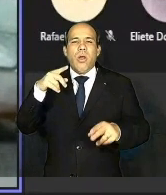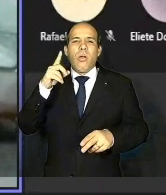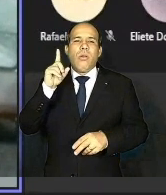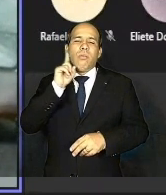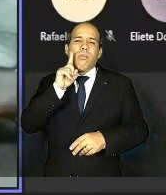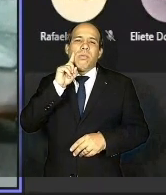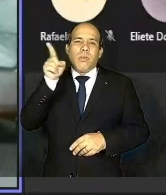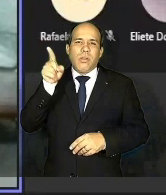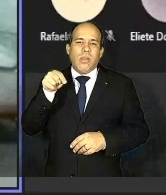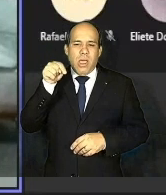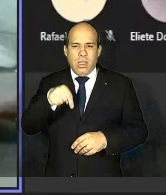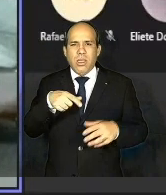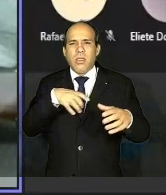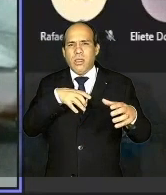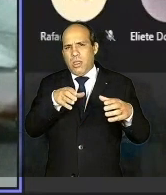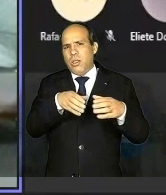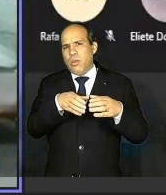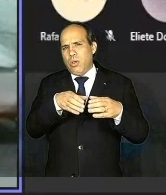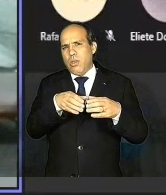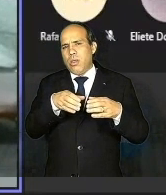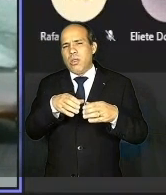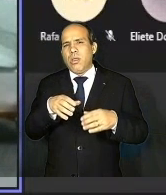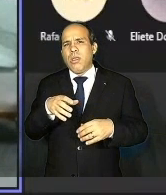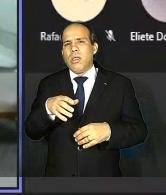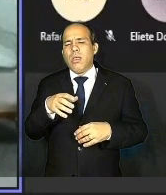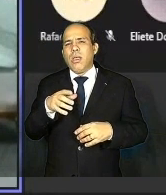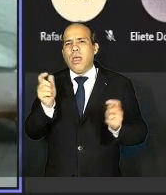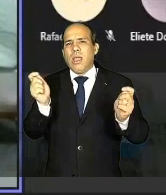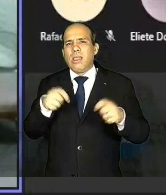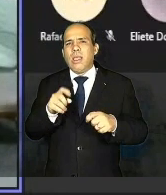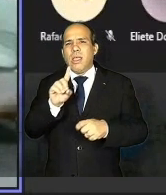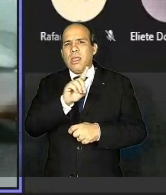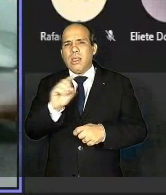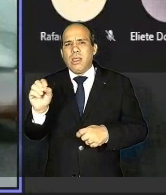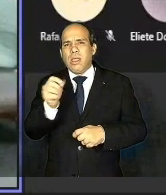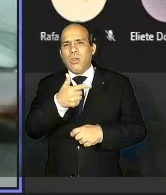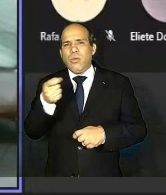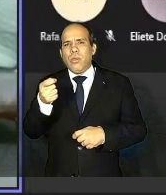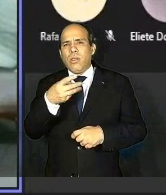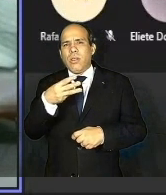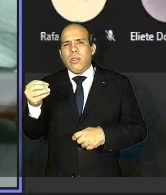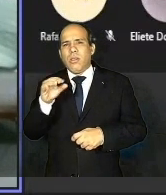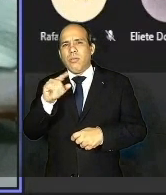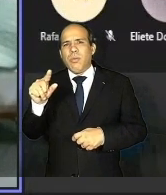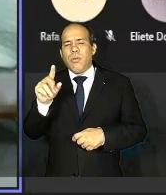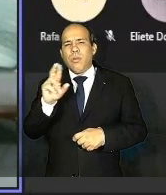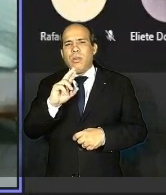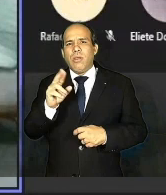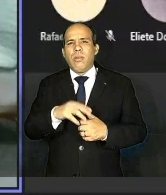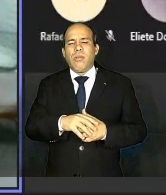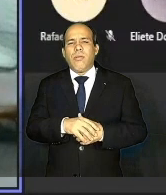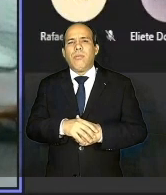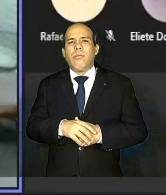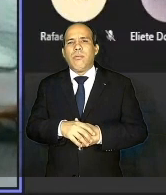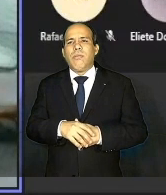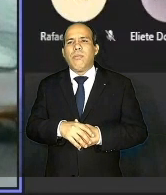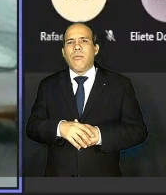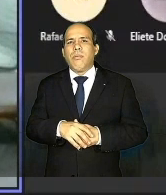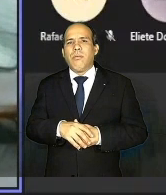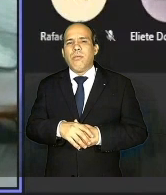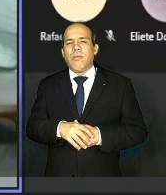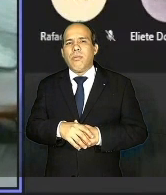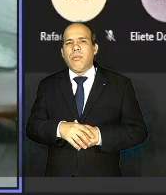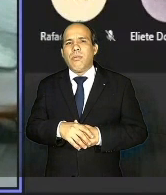indenizações milionárias. Mas a turma lá nos Estados Unidos, a turma tem caso aqui de indenizações na casa de 100, 200, 300 mil reais.